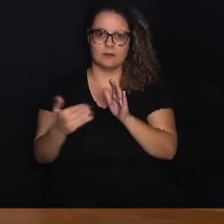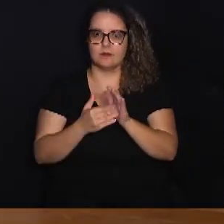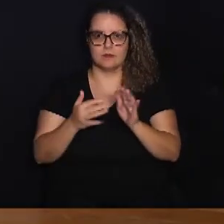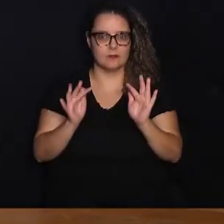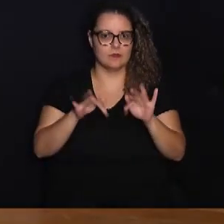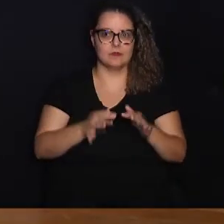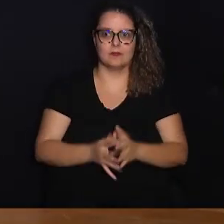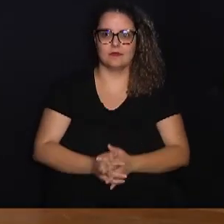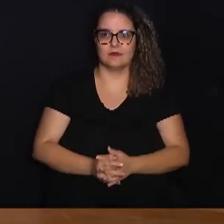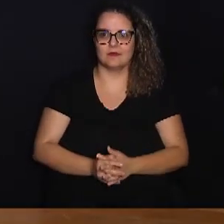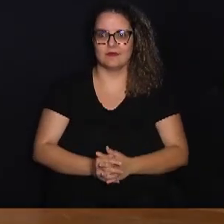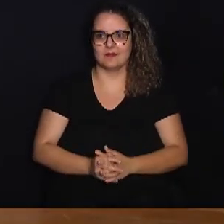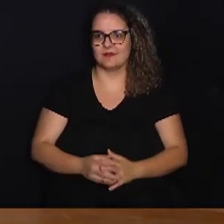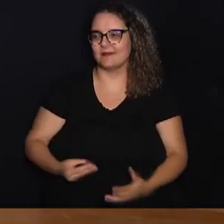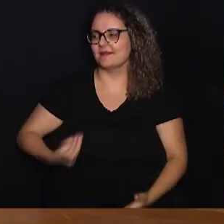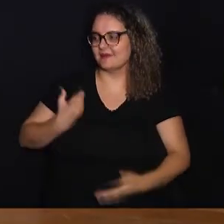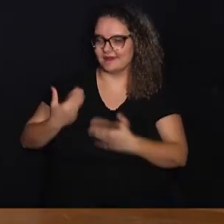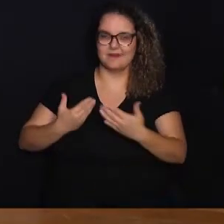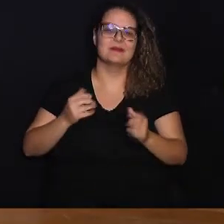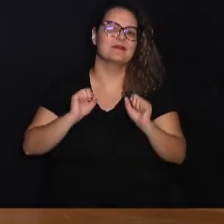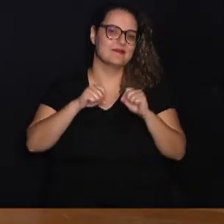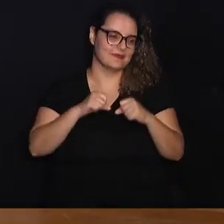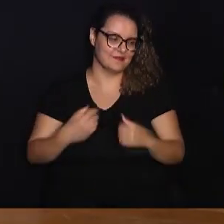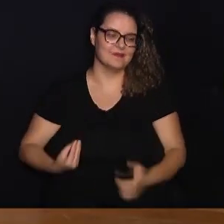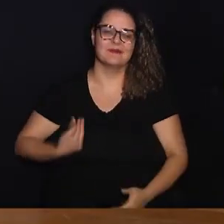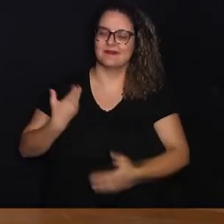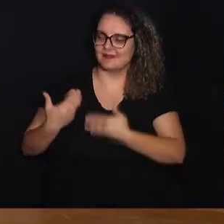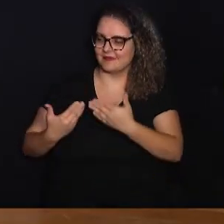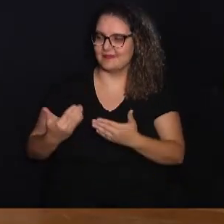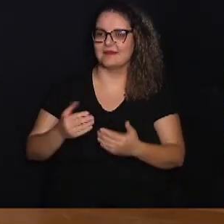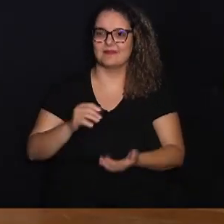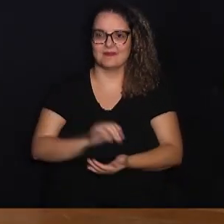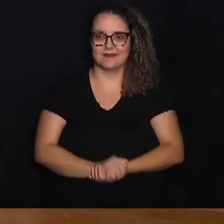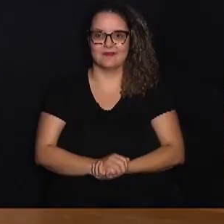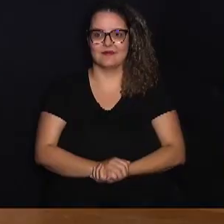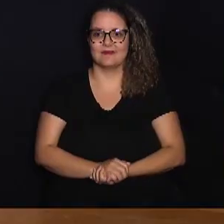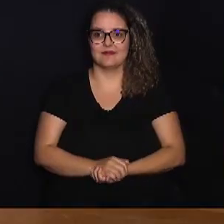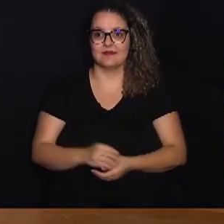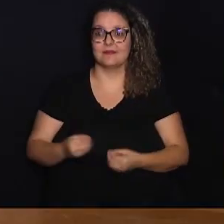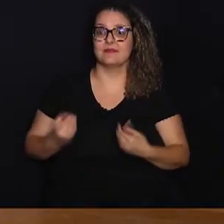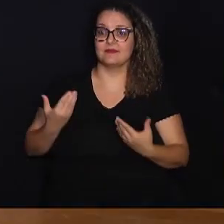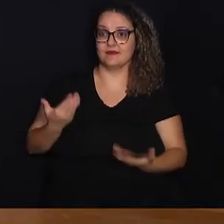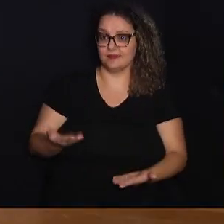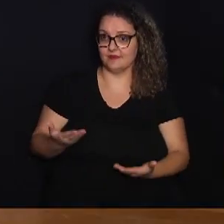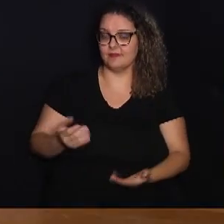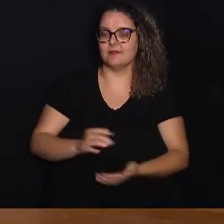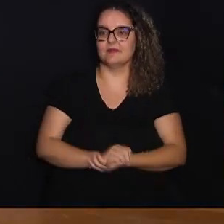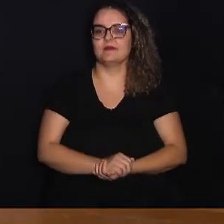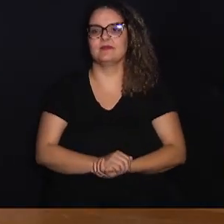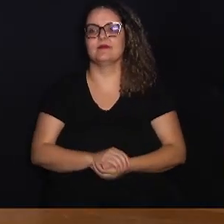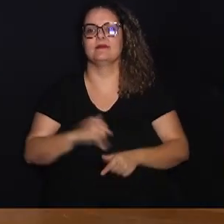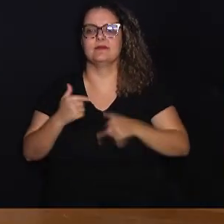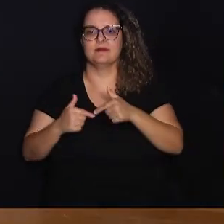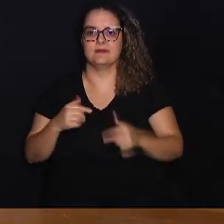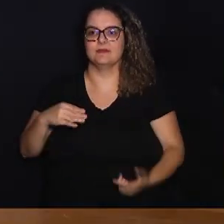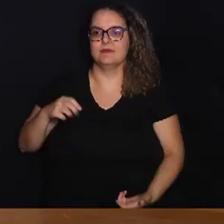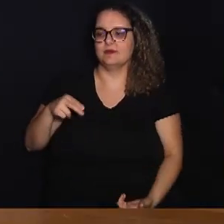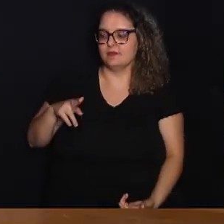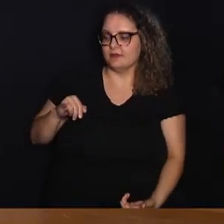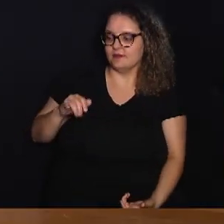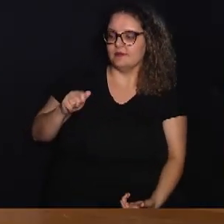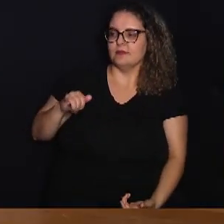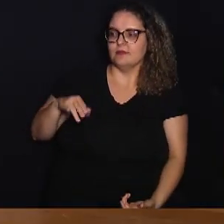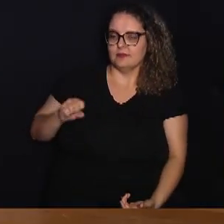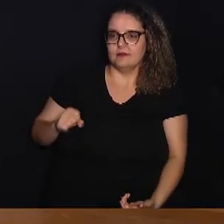da época toda a de escola. vida, Toda né? a Na vida, verdade. toda a vida. E aí, então, vocês oferecem trabalhos manuais,